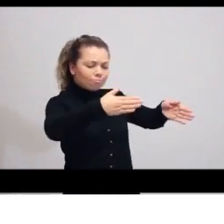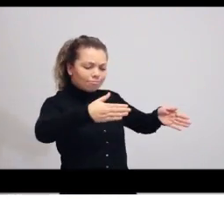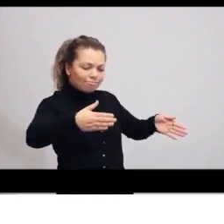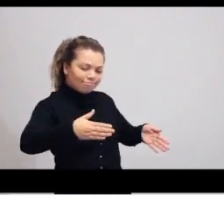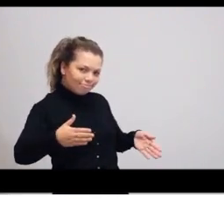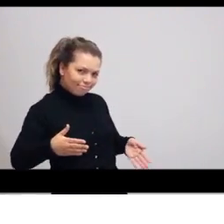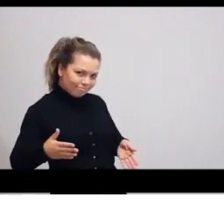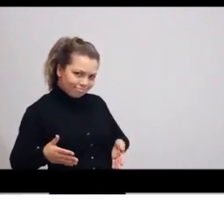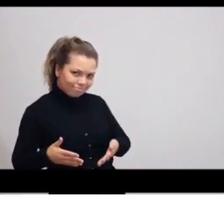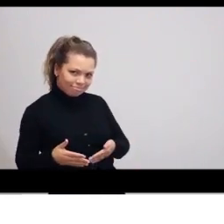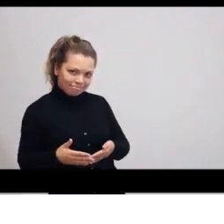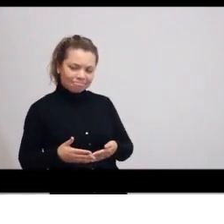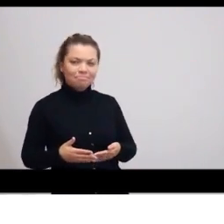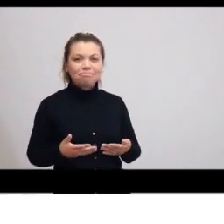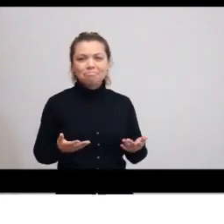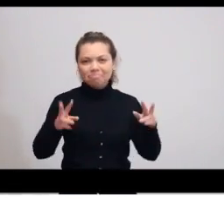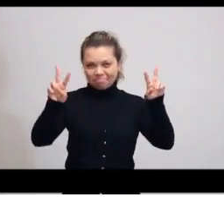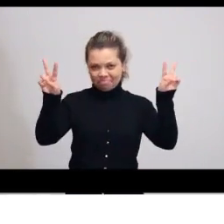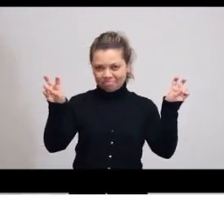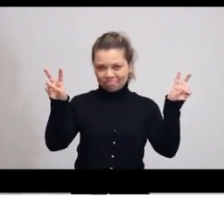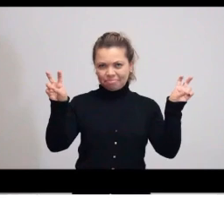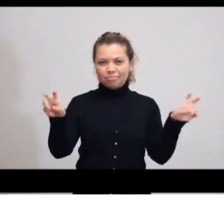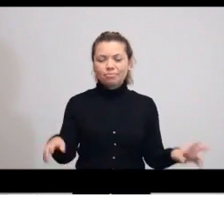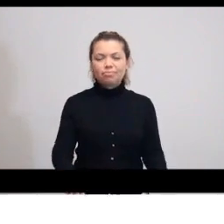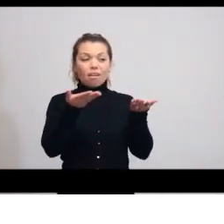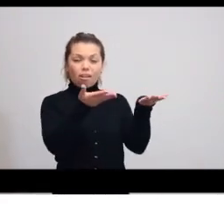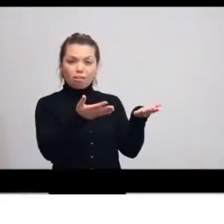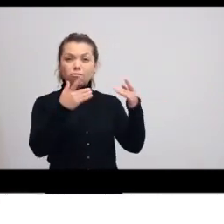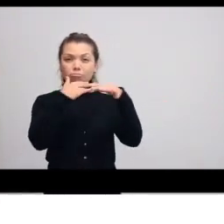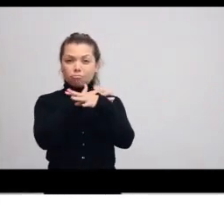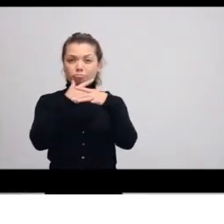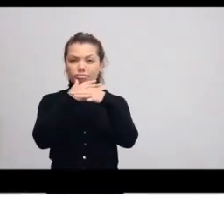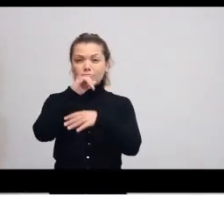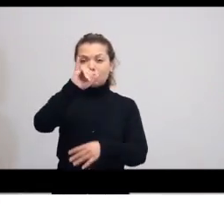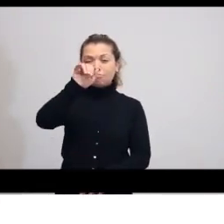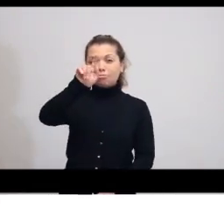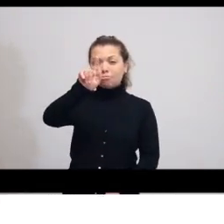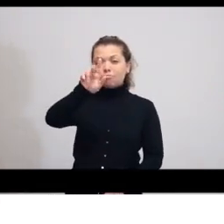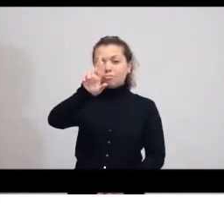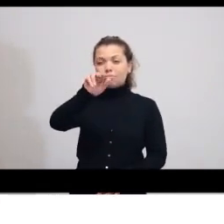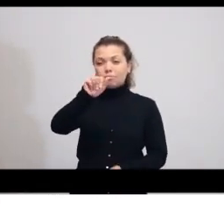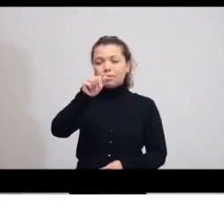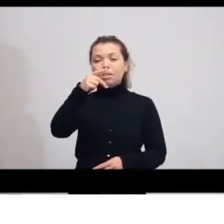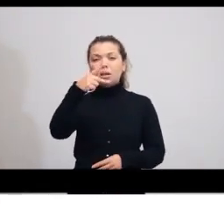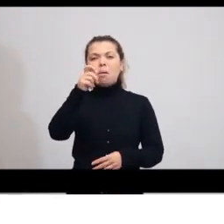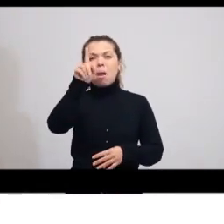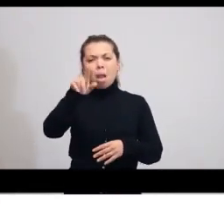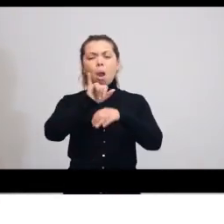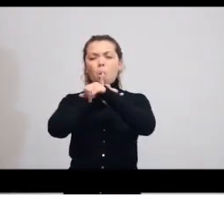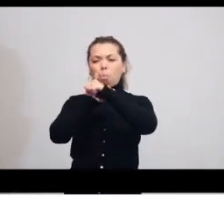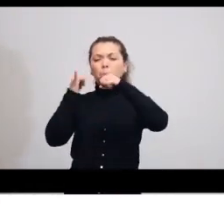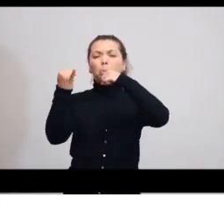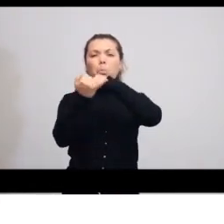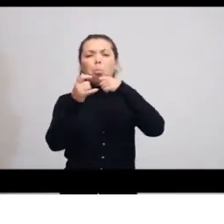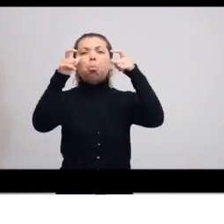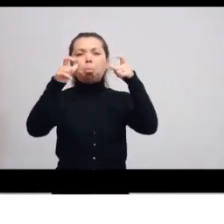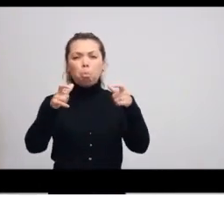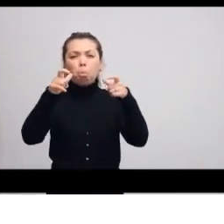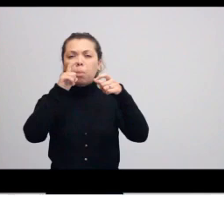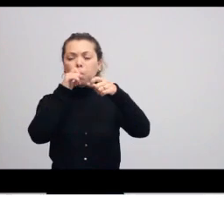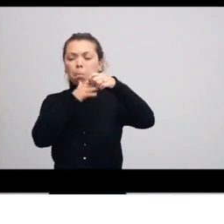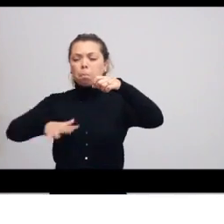tornou balneário. A partir da década de 1970, a ocupação desordenada estava